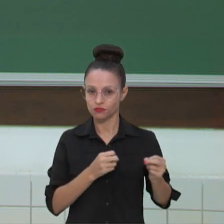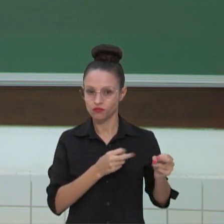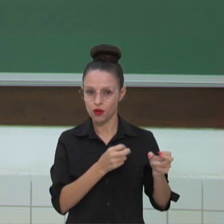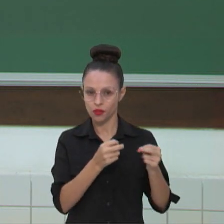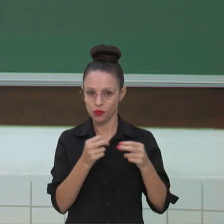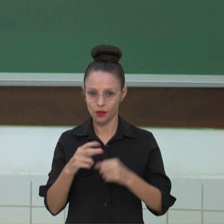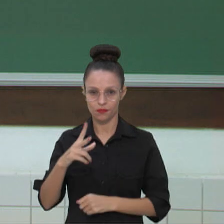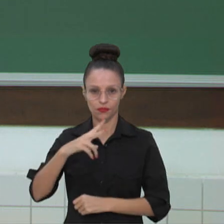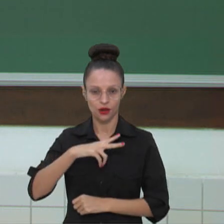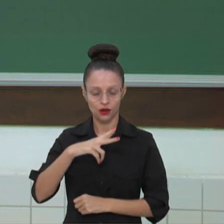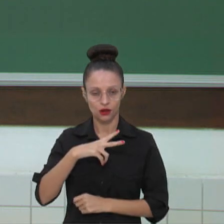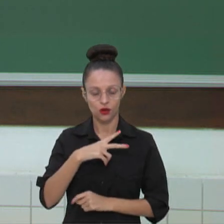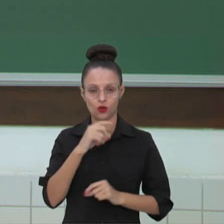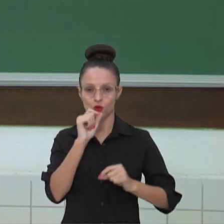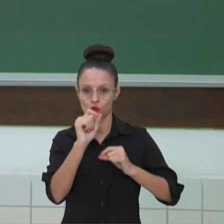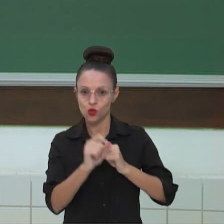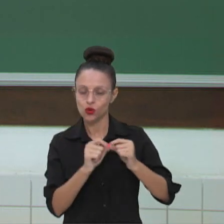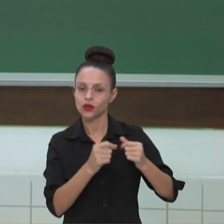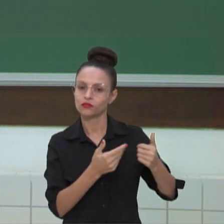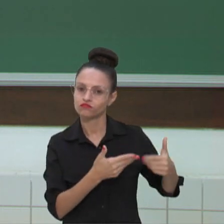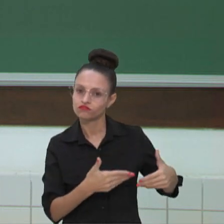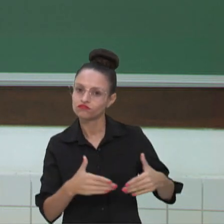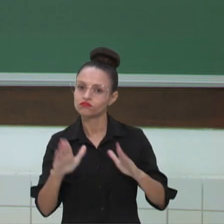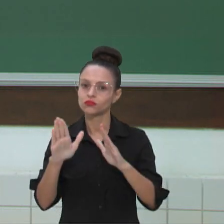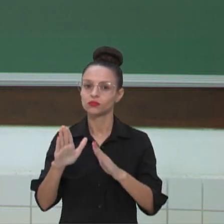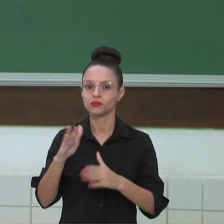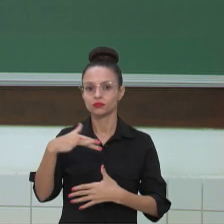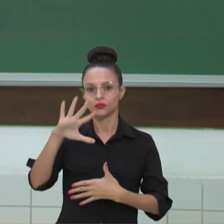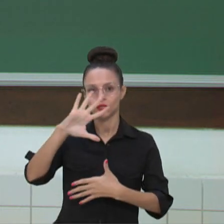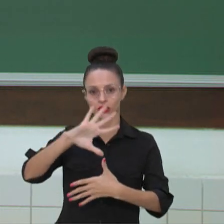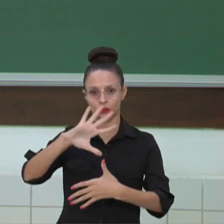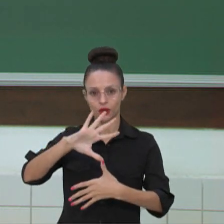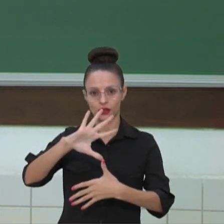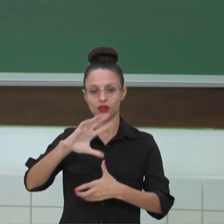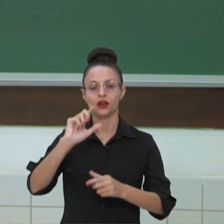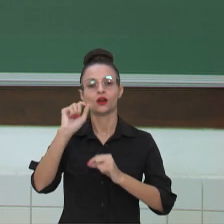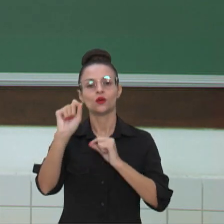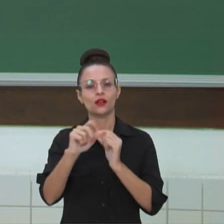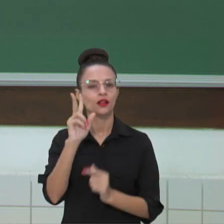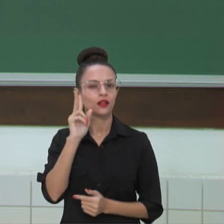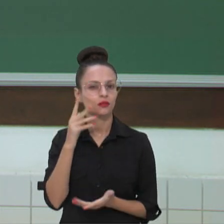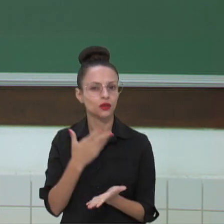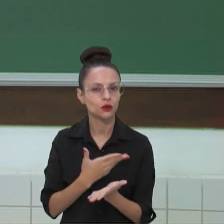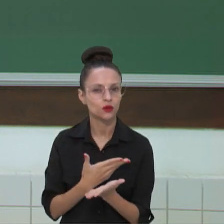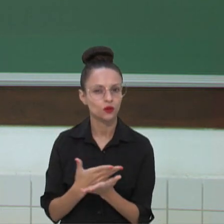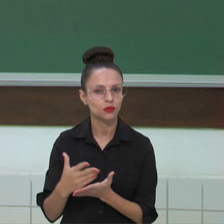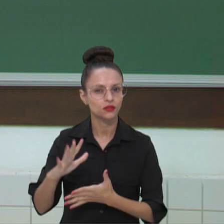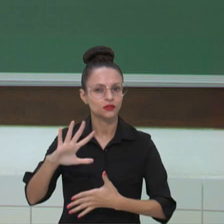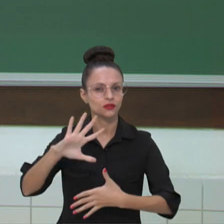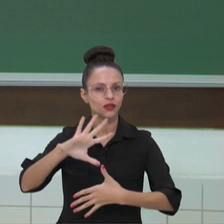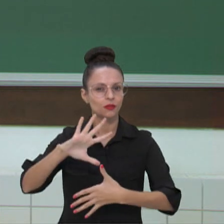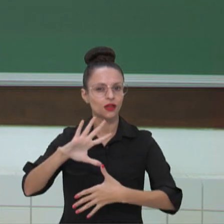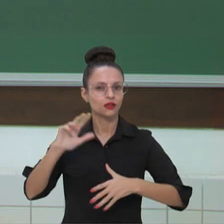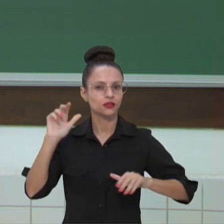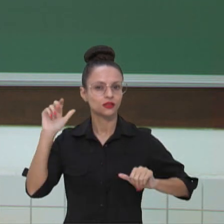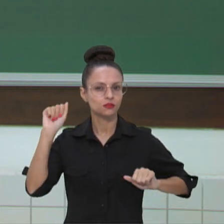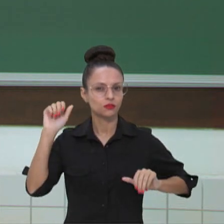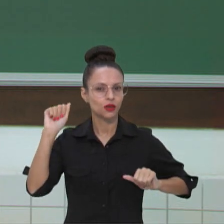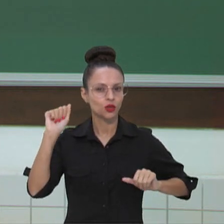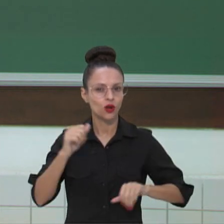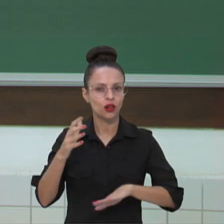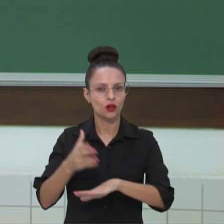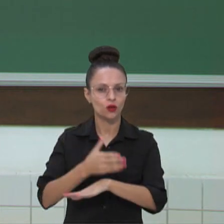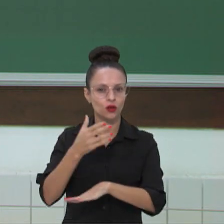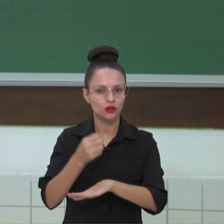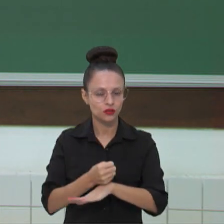particular enviou colonos até a América. Lembra como começou a colonização da América Espanhola? Iniciativa